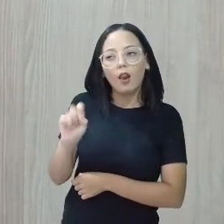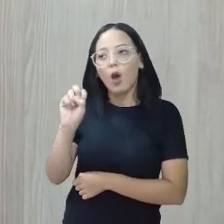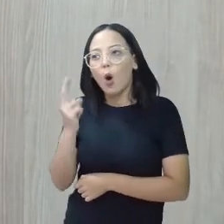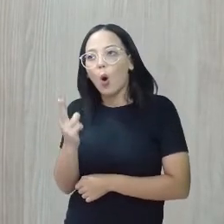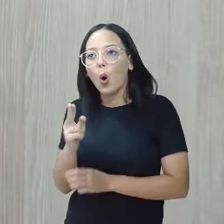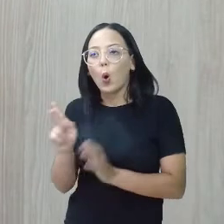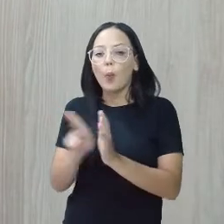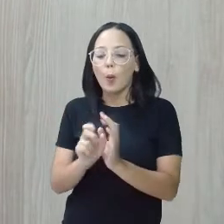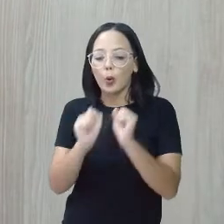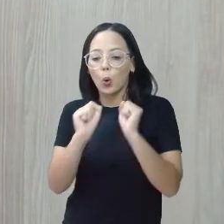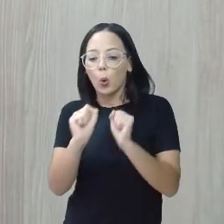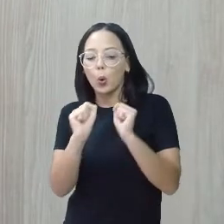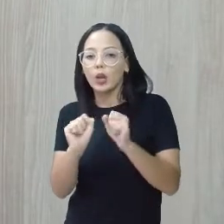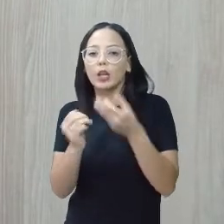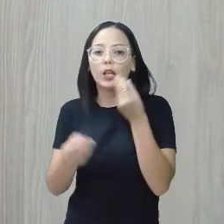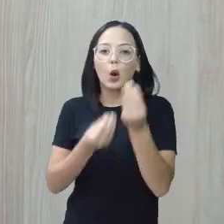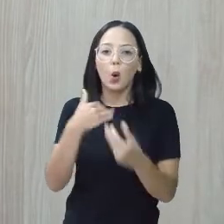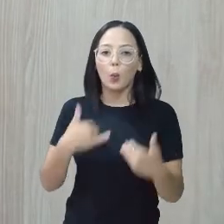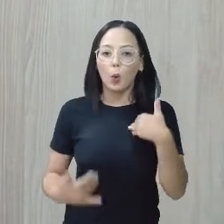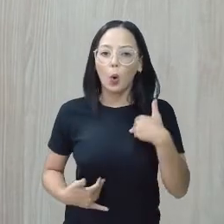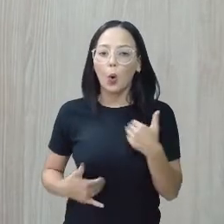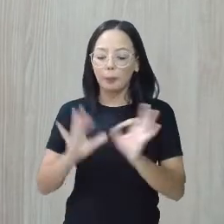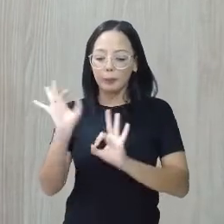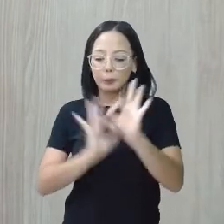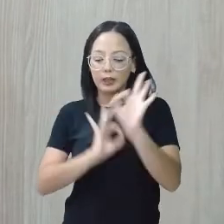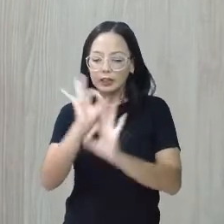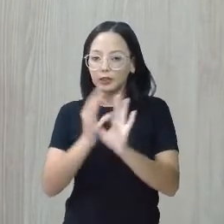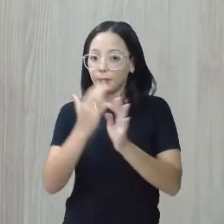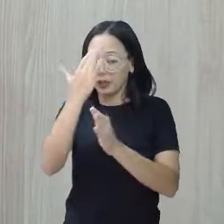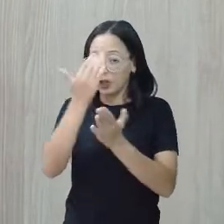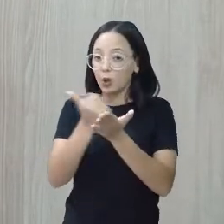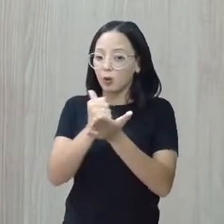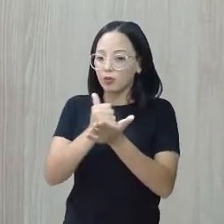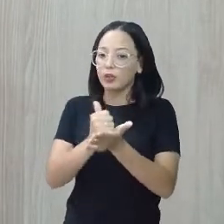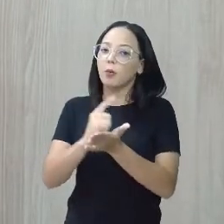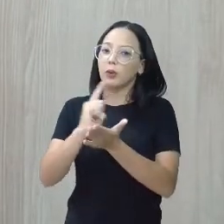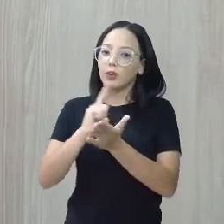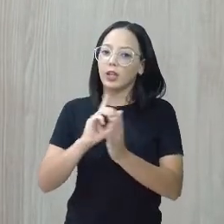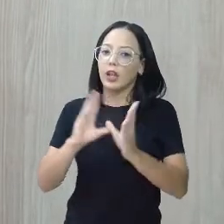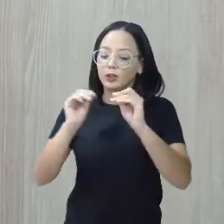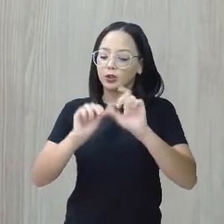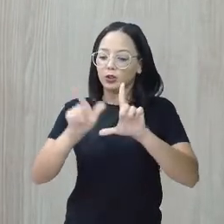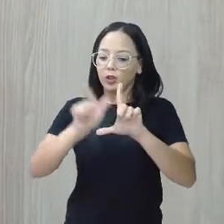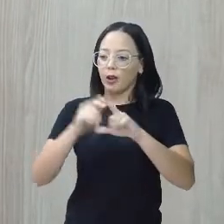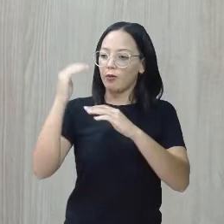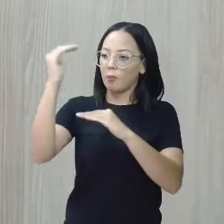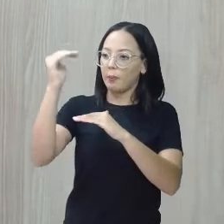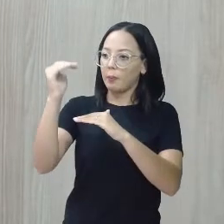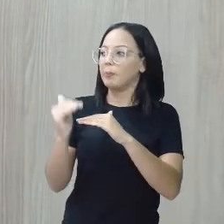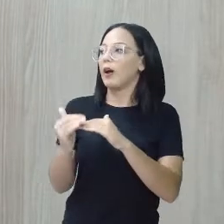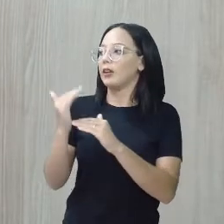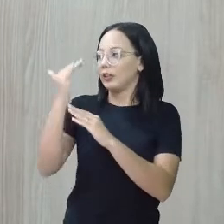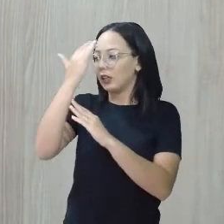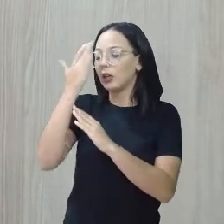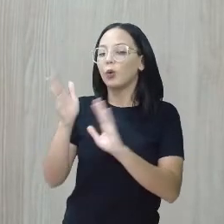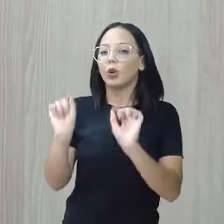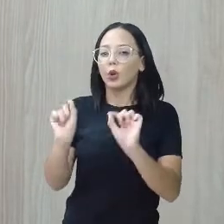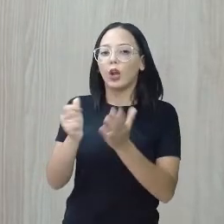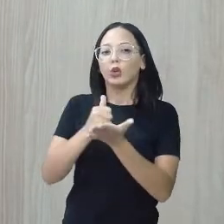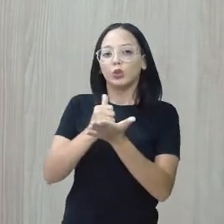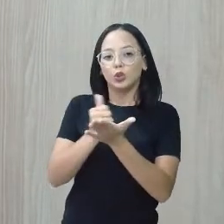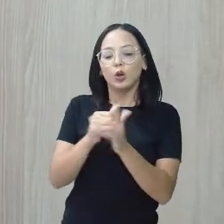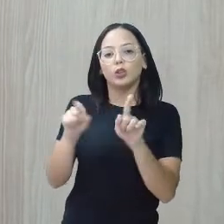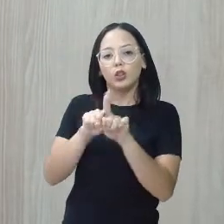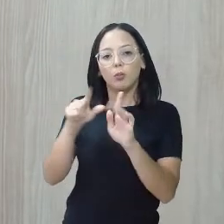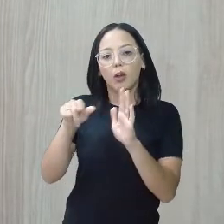a corrida, o condicionamento físico, preparação. No videogame tem todos esses gráficozinhos, assim, né? Que aí os jogos eletrônicos